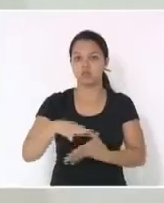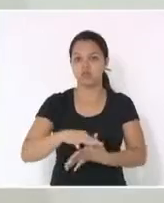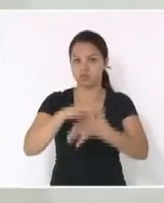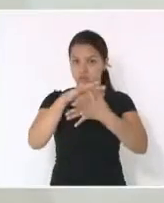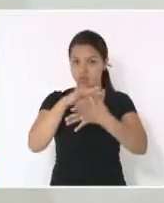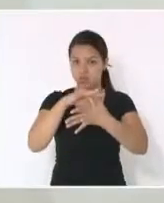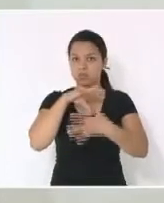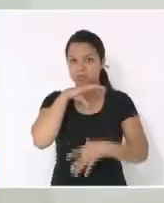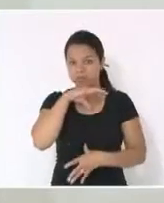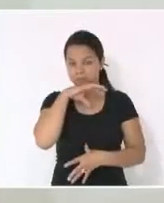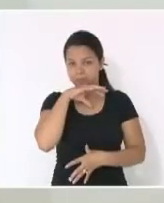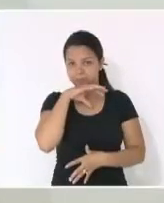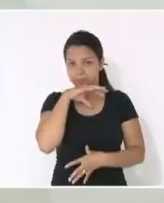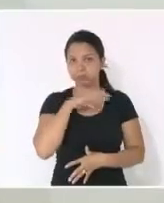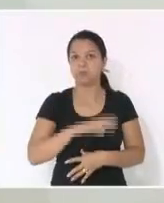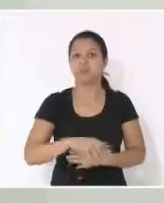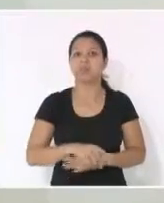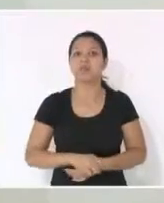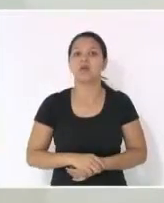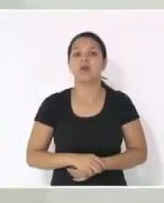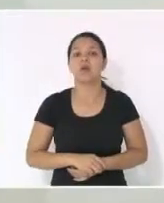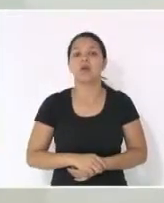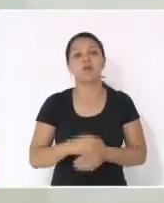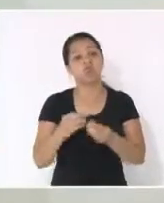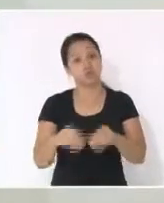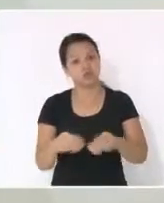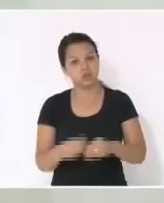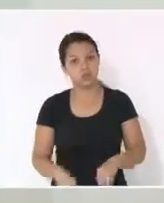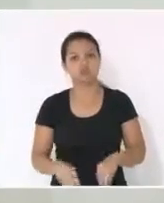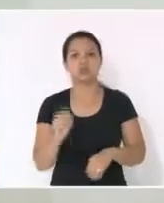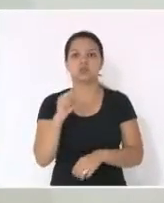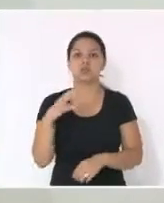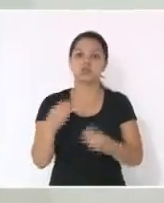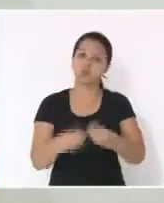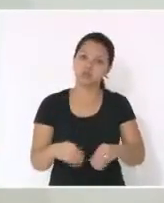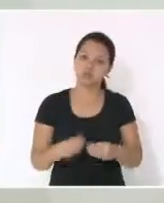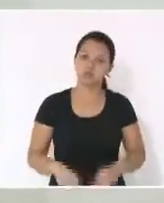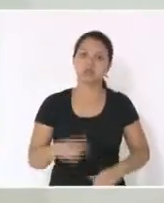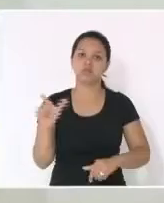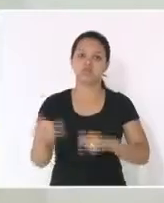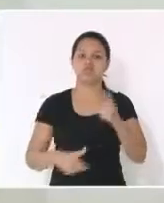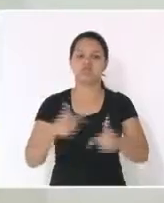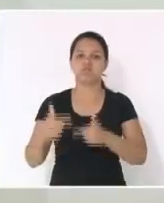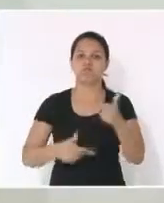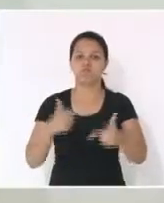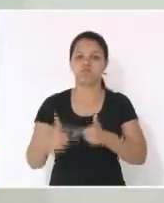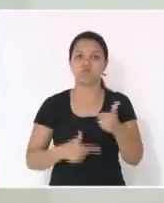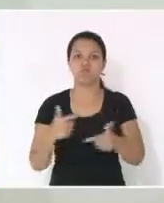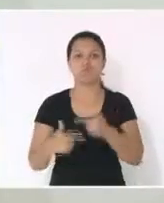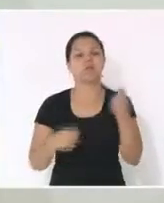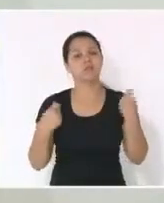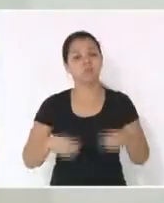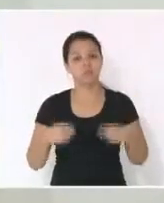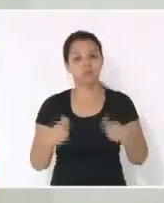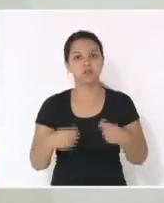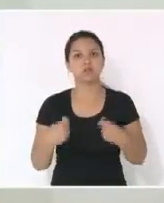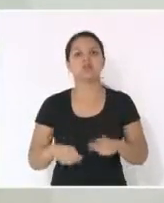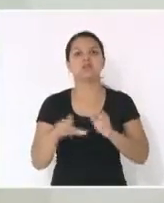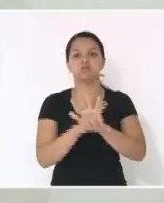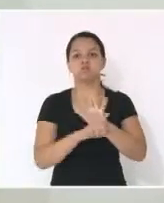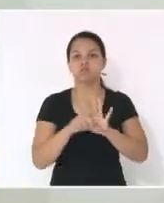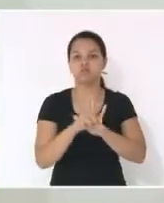santa catarina penaliza o trabalhador por isso mais uma vez é necessário criar uma legislação que desde o